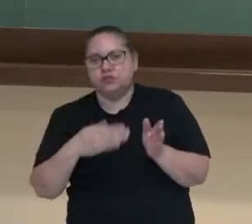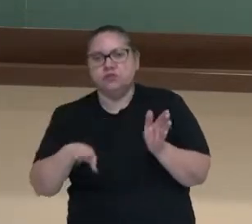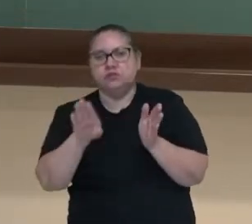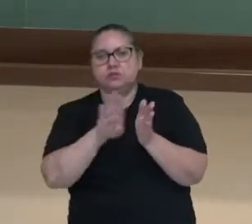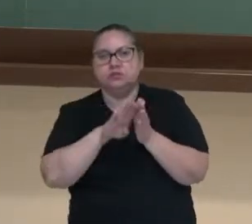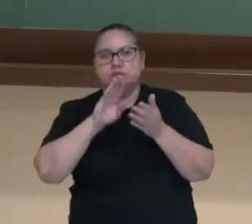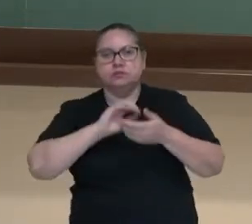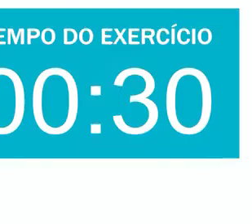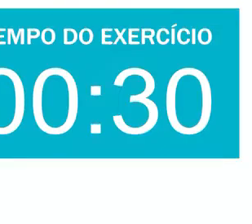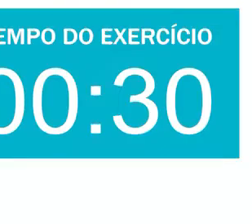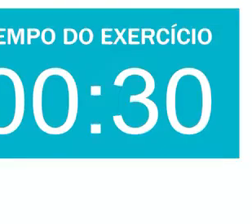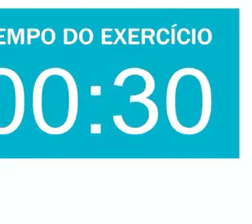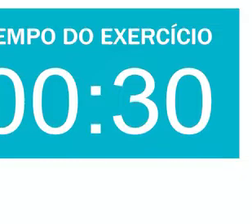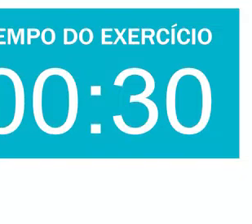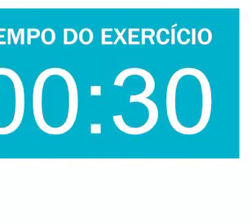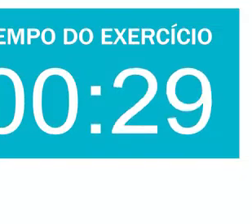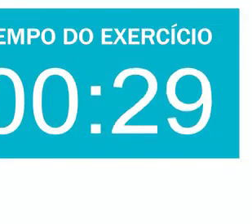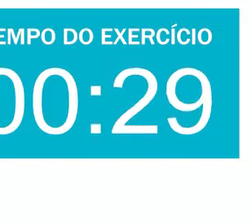volto.